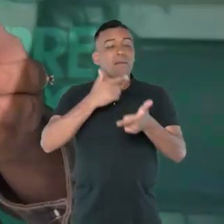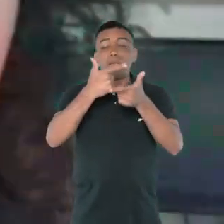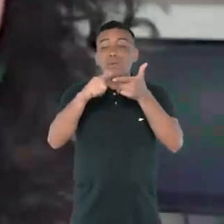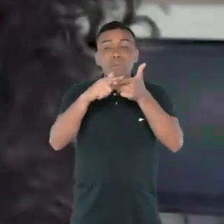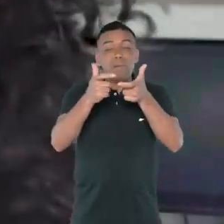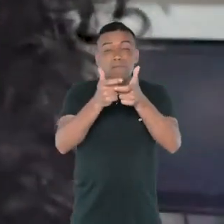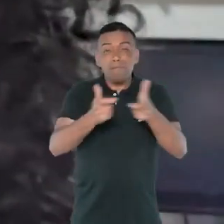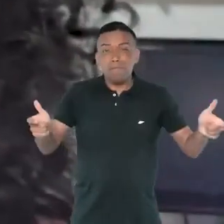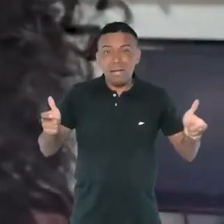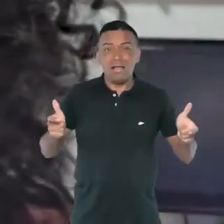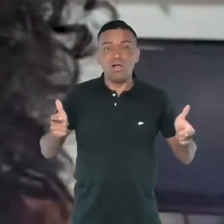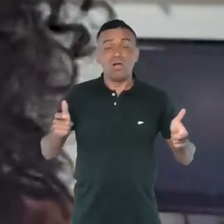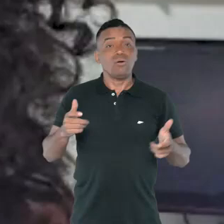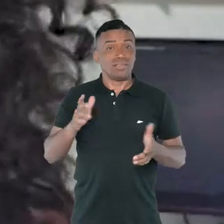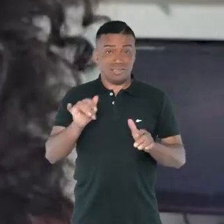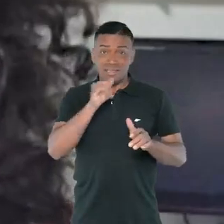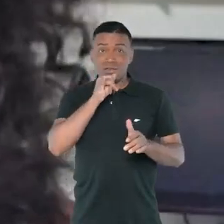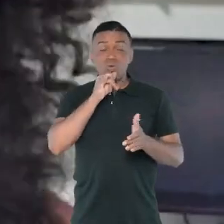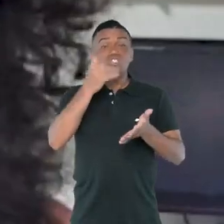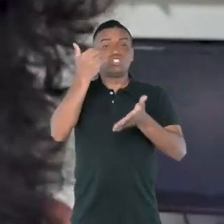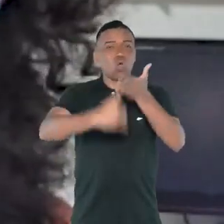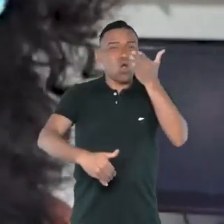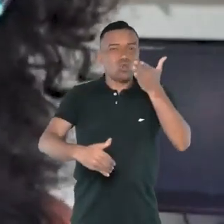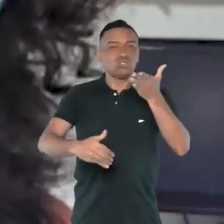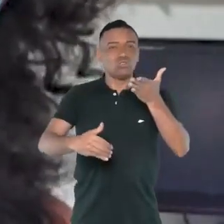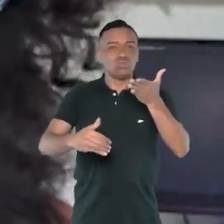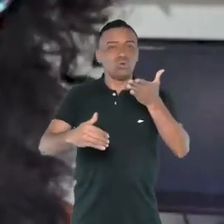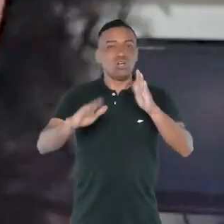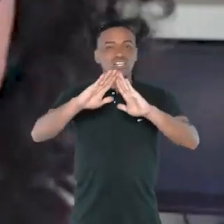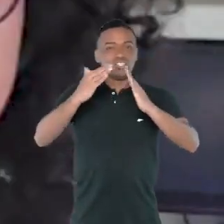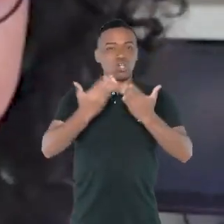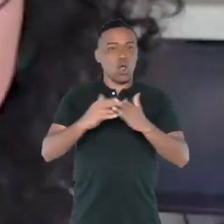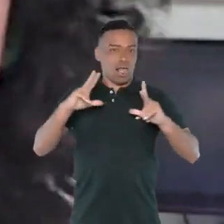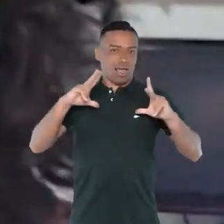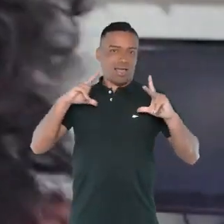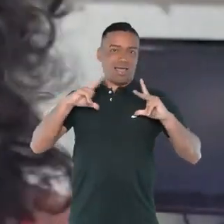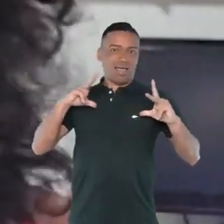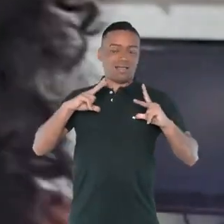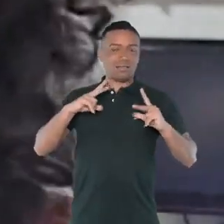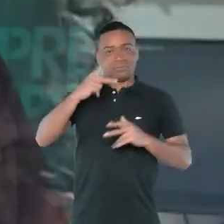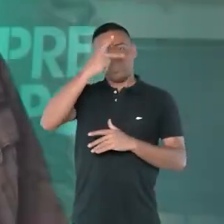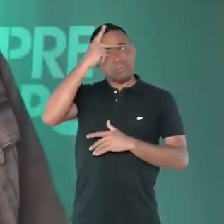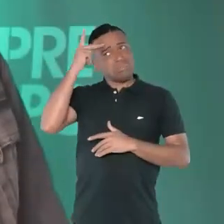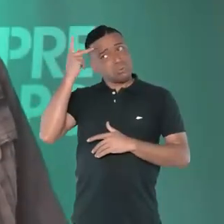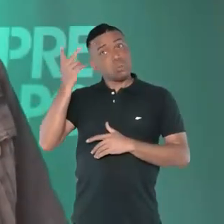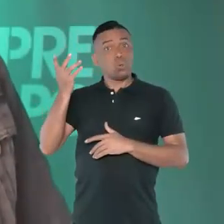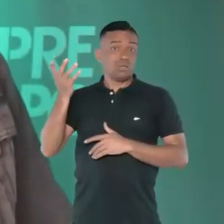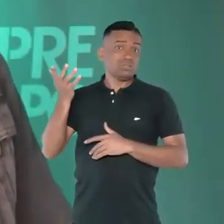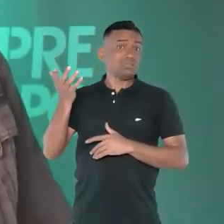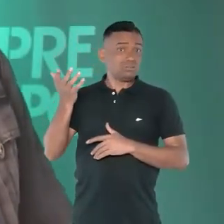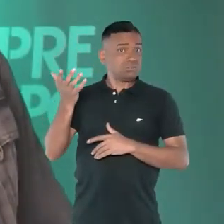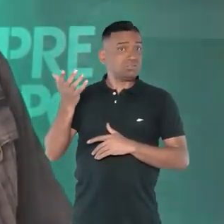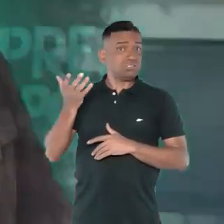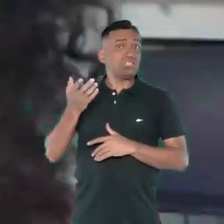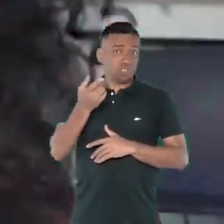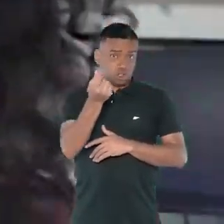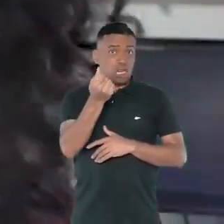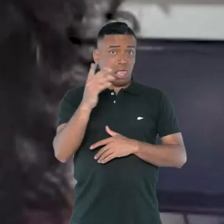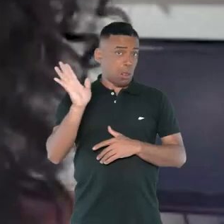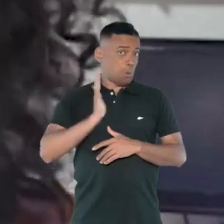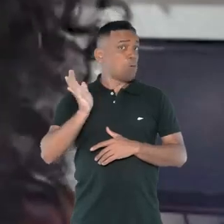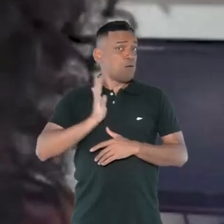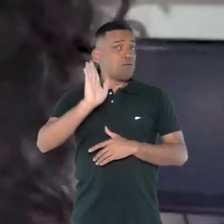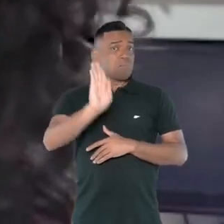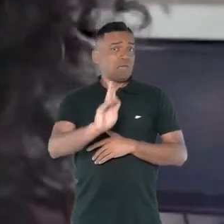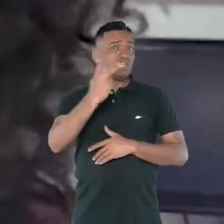livros, ainda eu tive uma questão maior, que eu fui bolsista num colégio privado de pessoas com